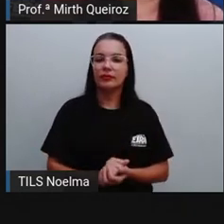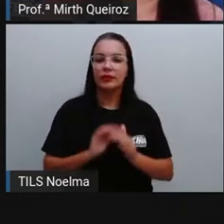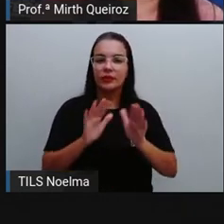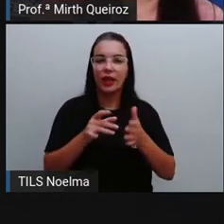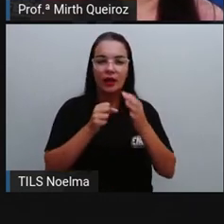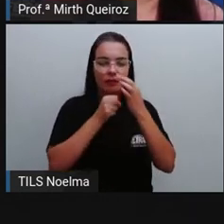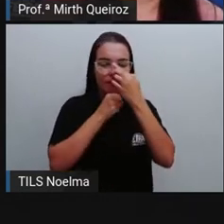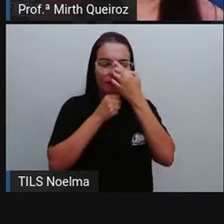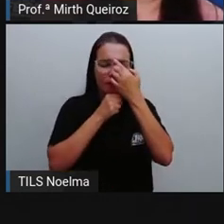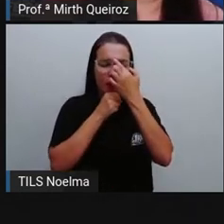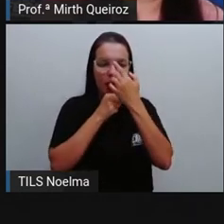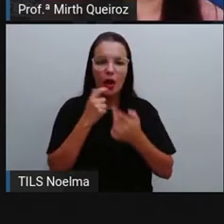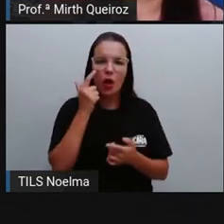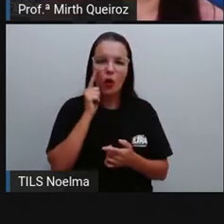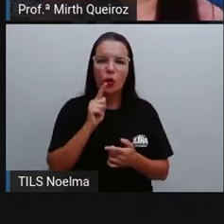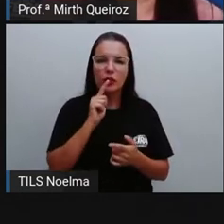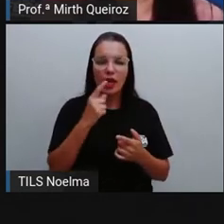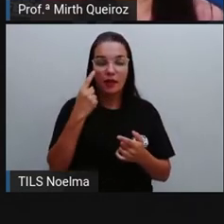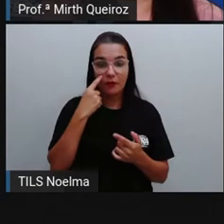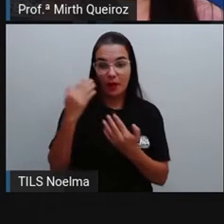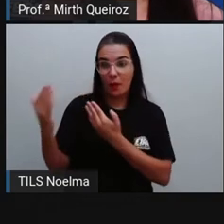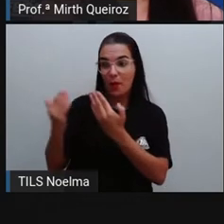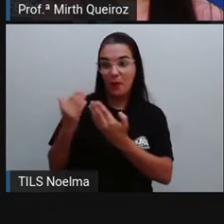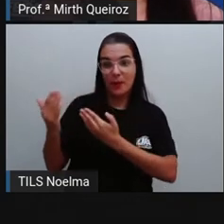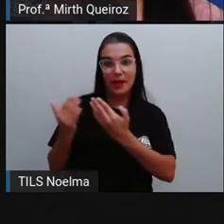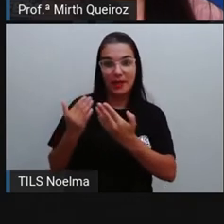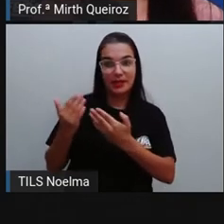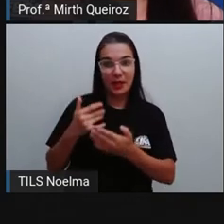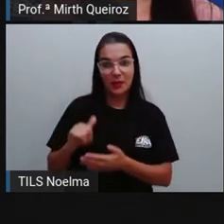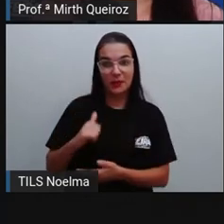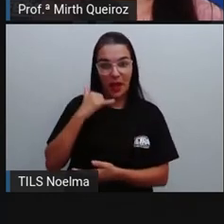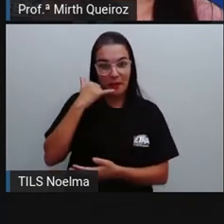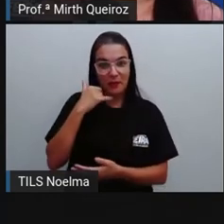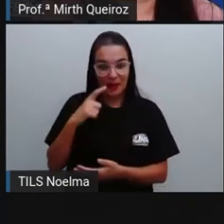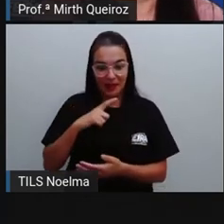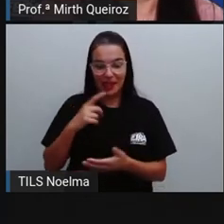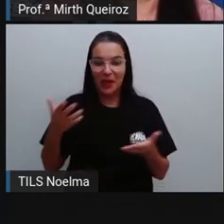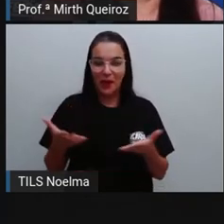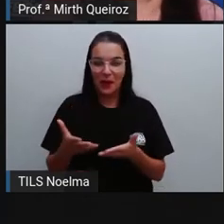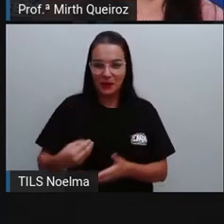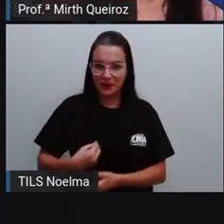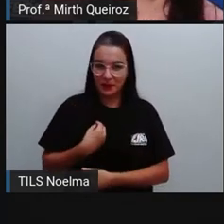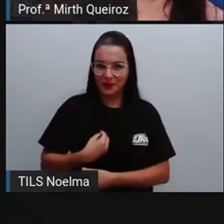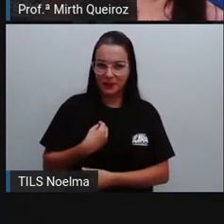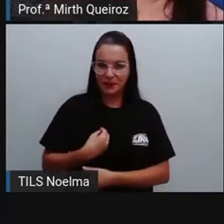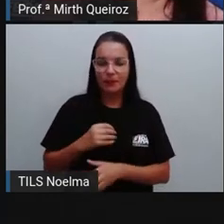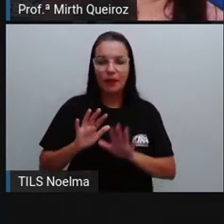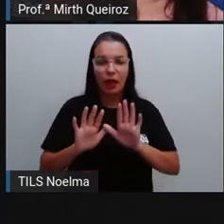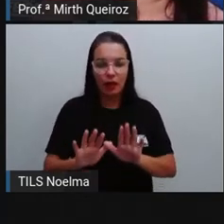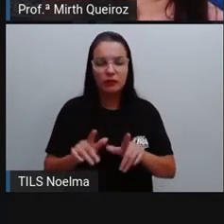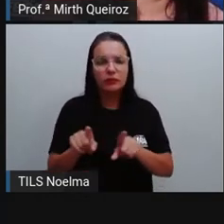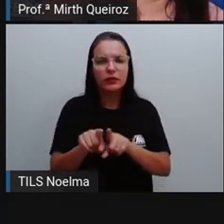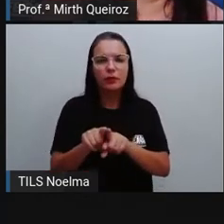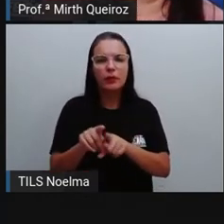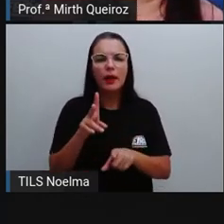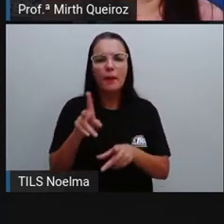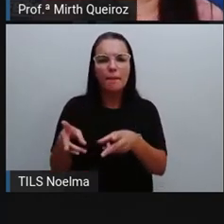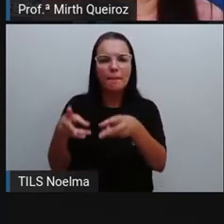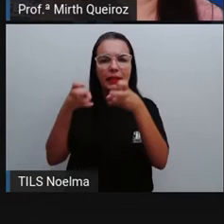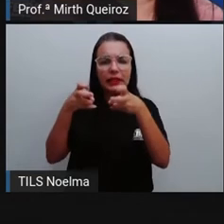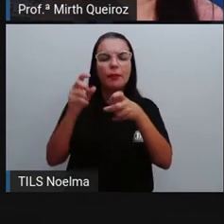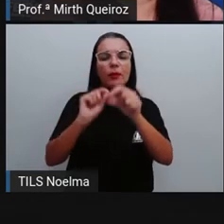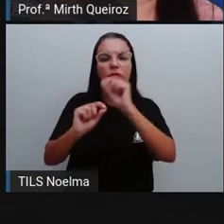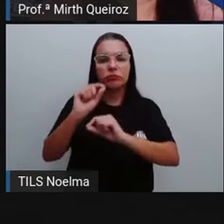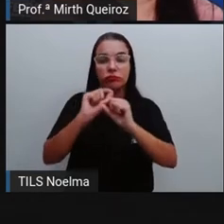consegue fazer uma comparação com os telefones que nós temos hoje, né? E a gente percebe a evolução tão